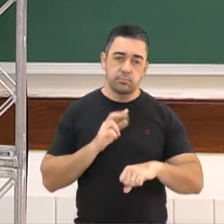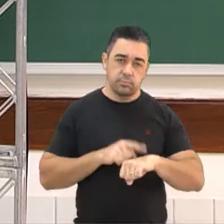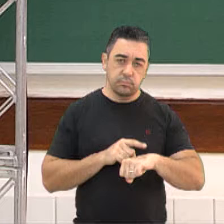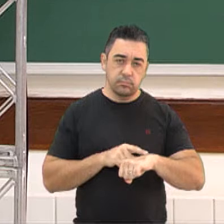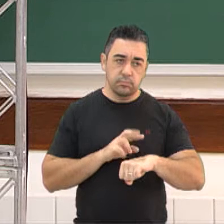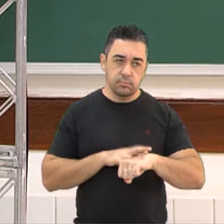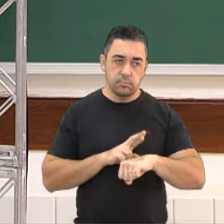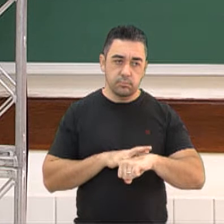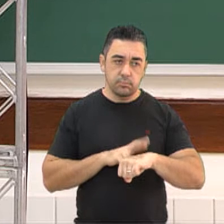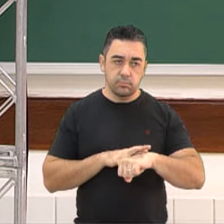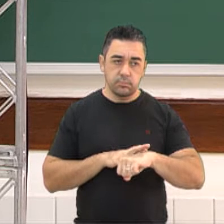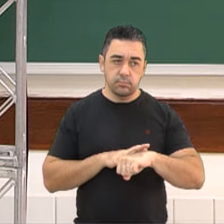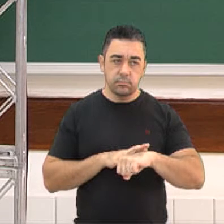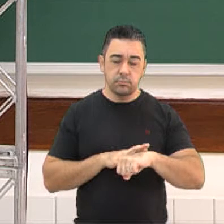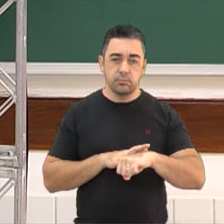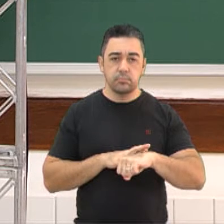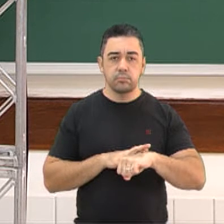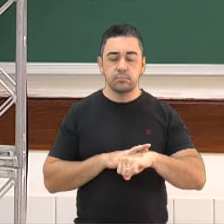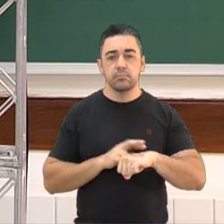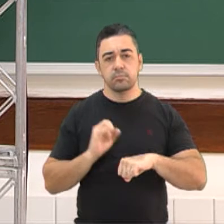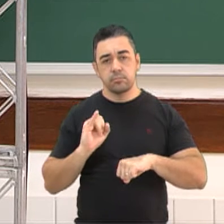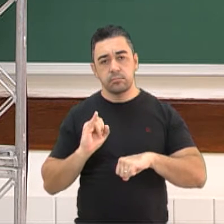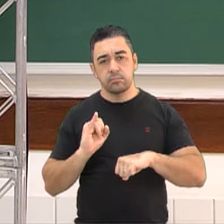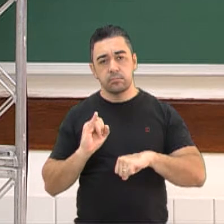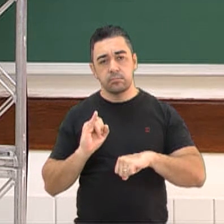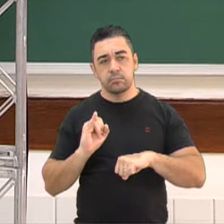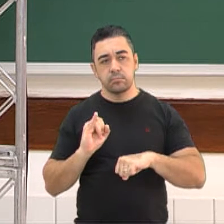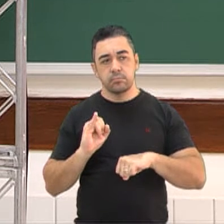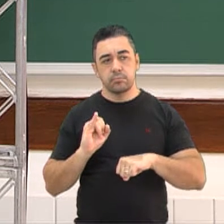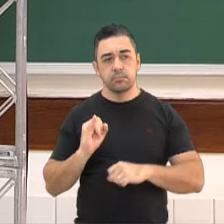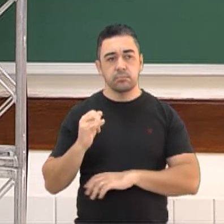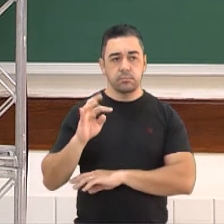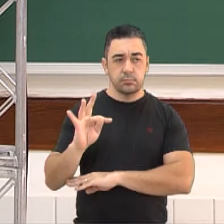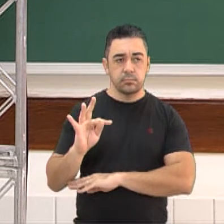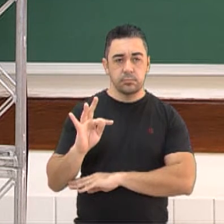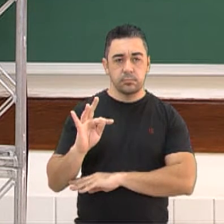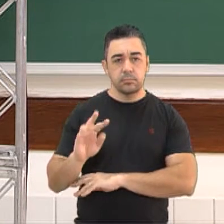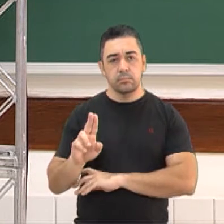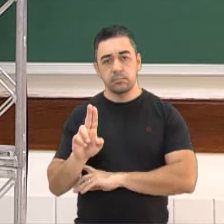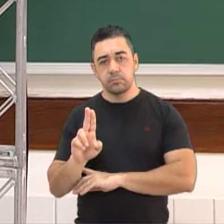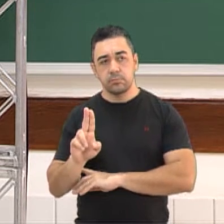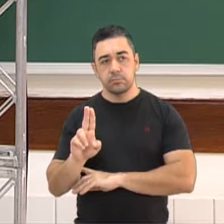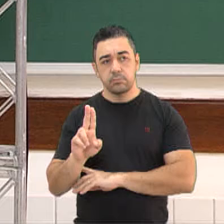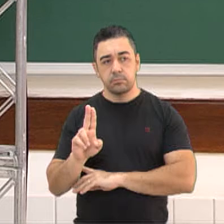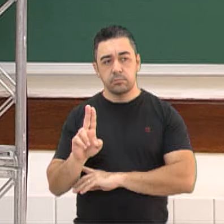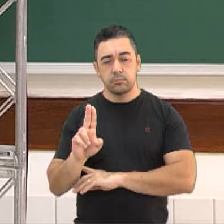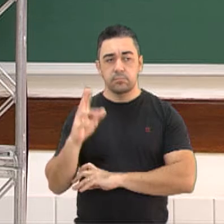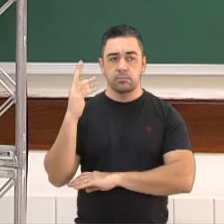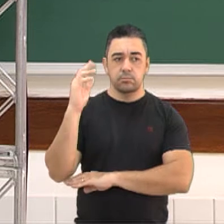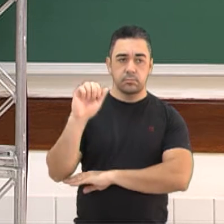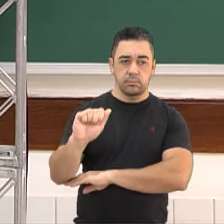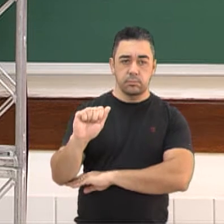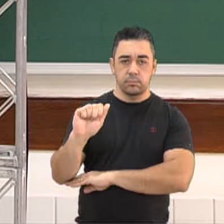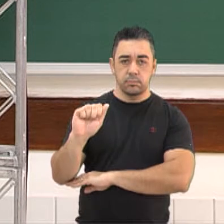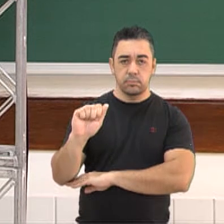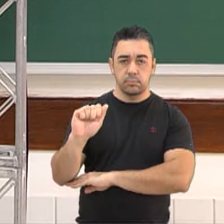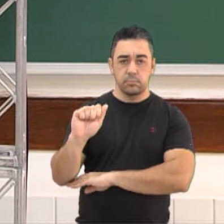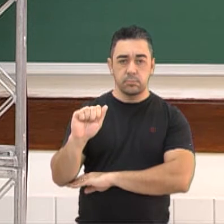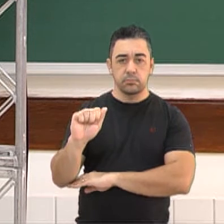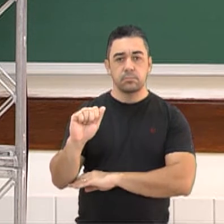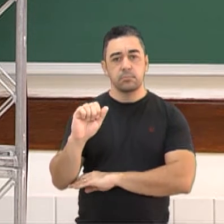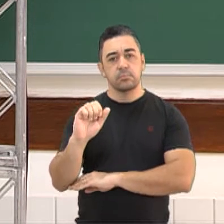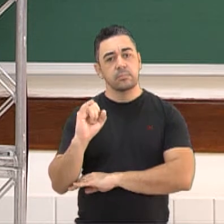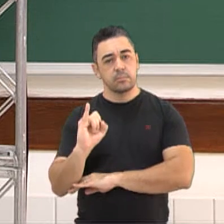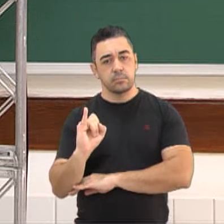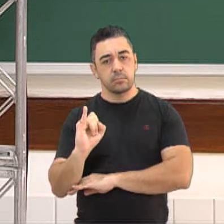Relógio, igreja, telefone, uva, árvore,